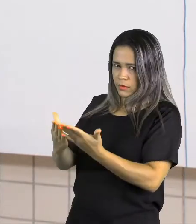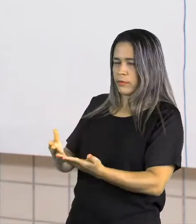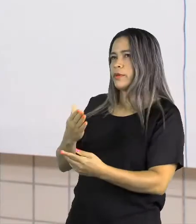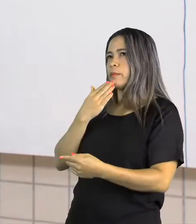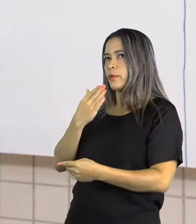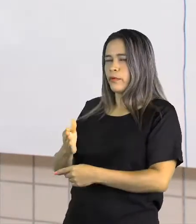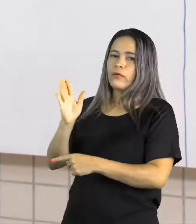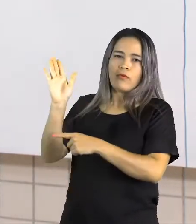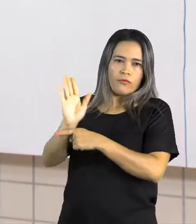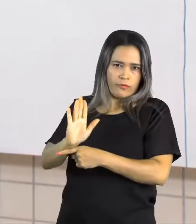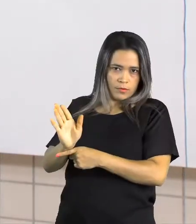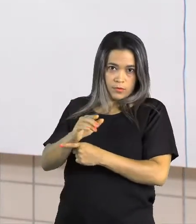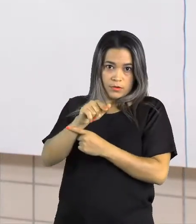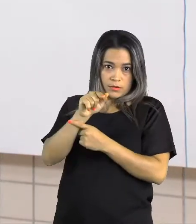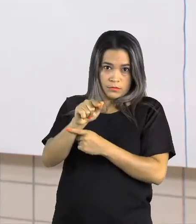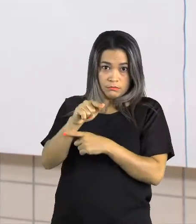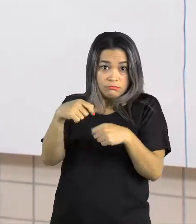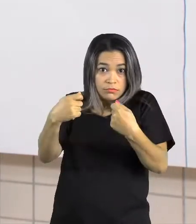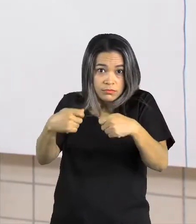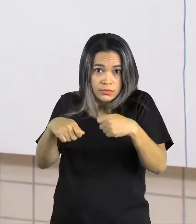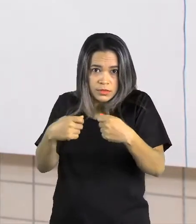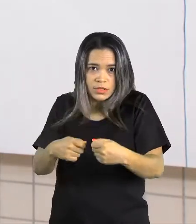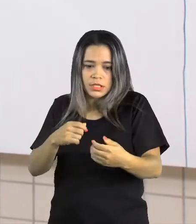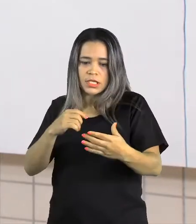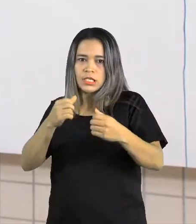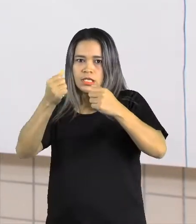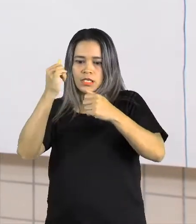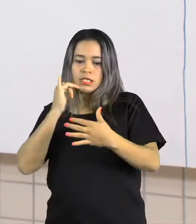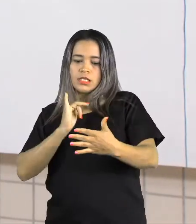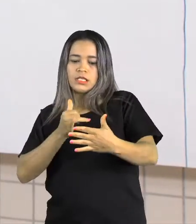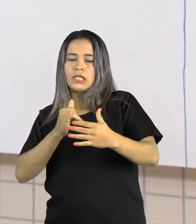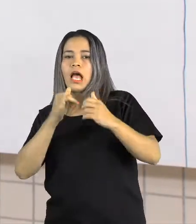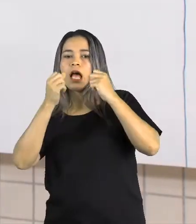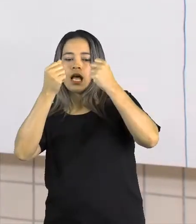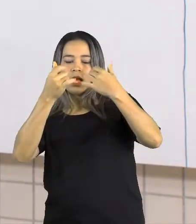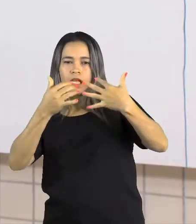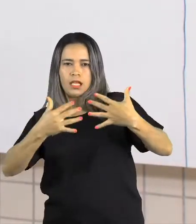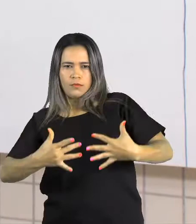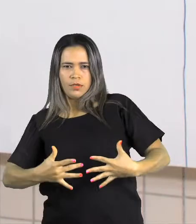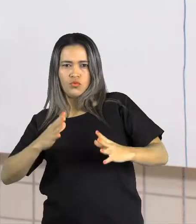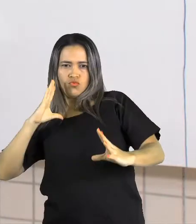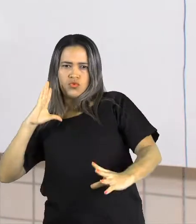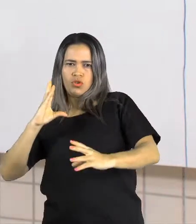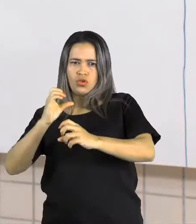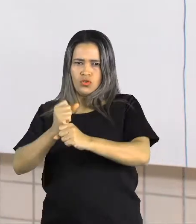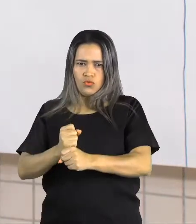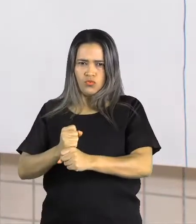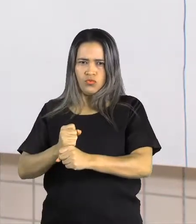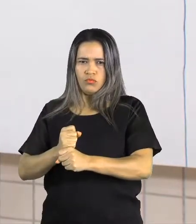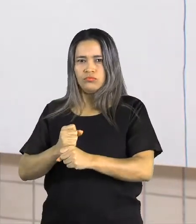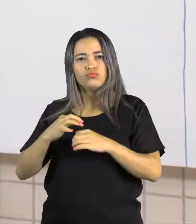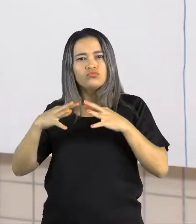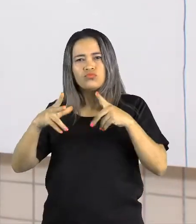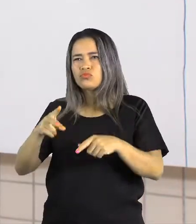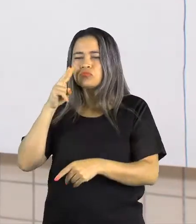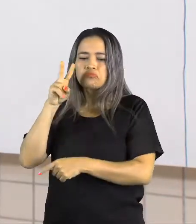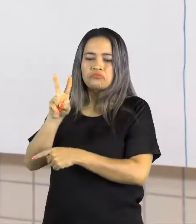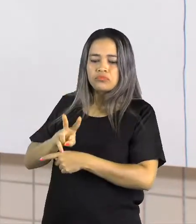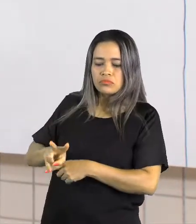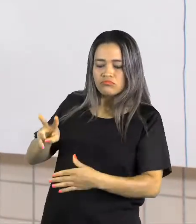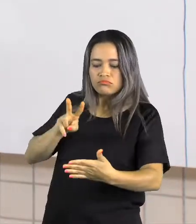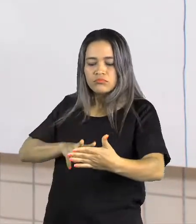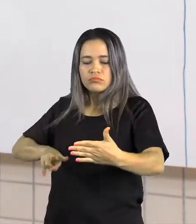filme, e você precisa relatar, fazer um relato, um resumo daquilo que você viu, daquilo que você